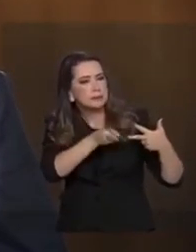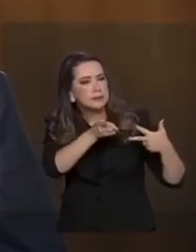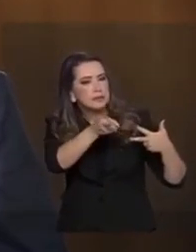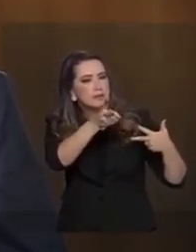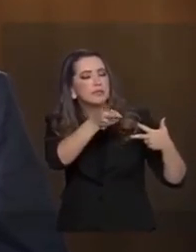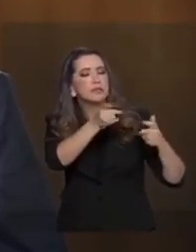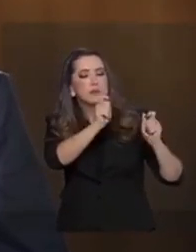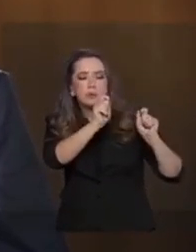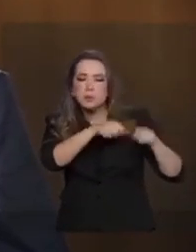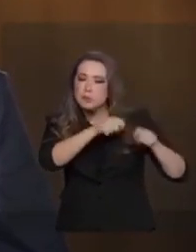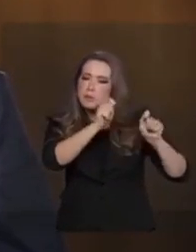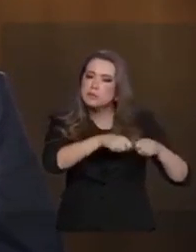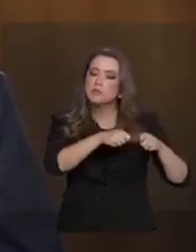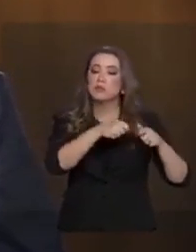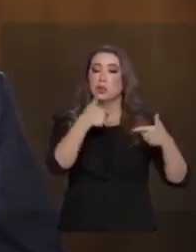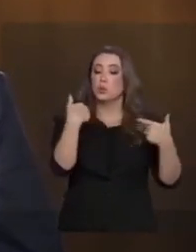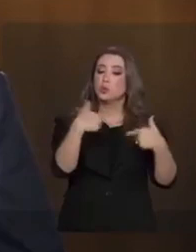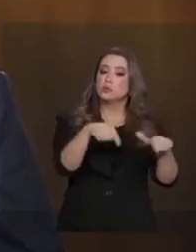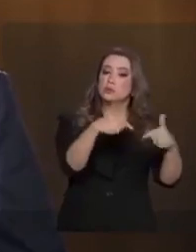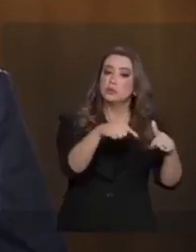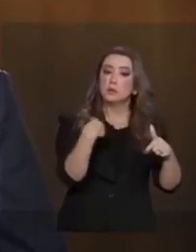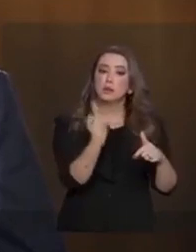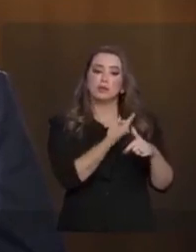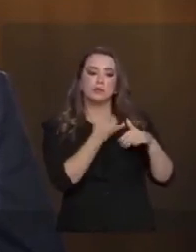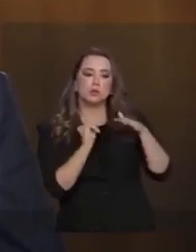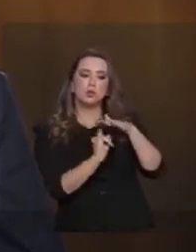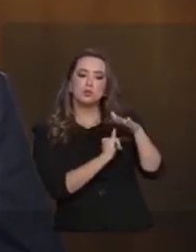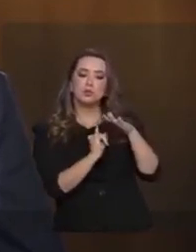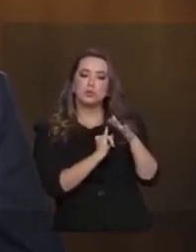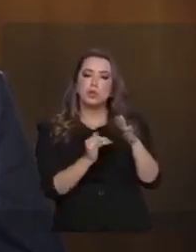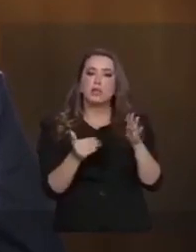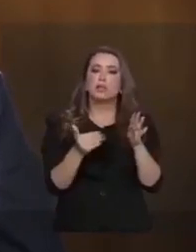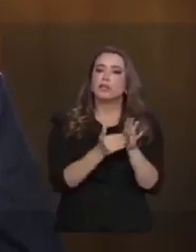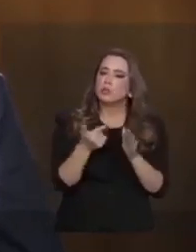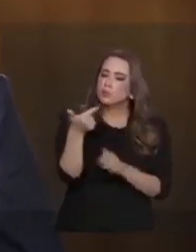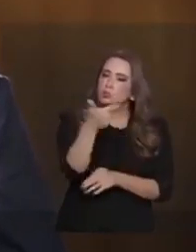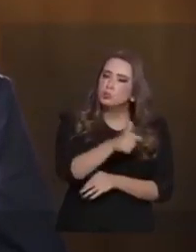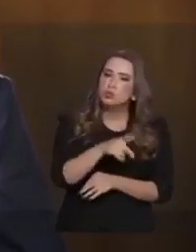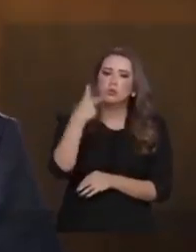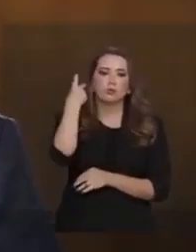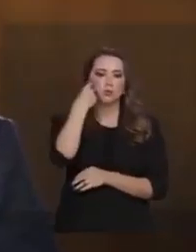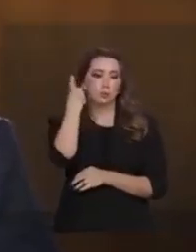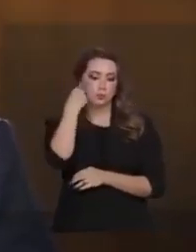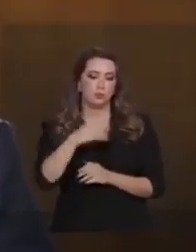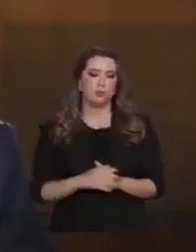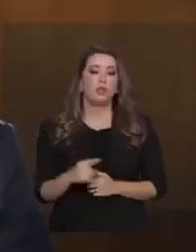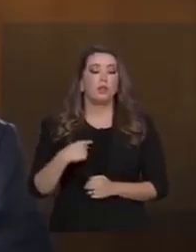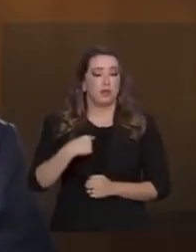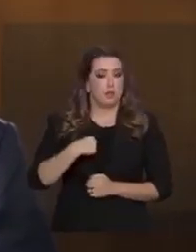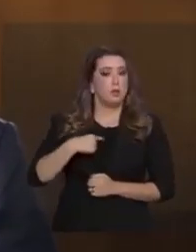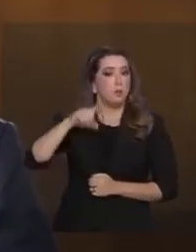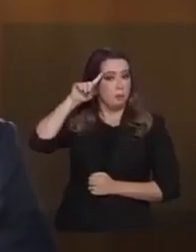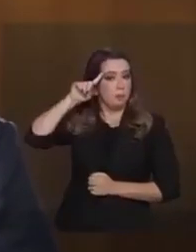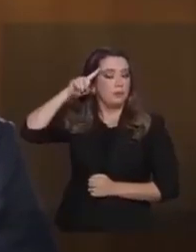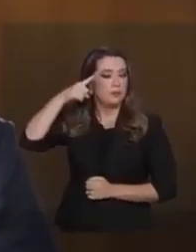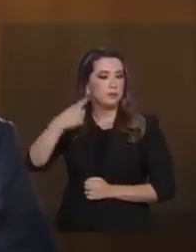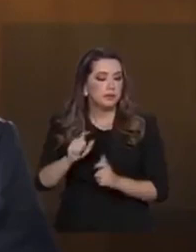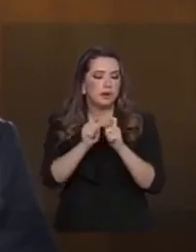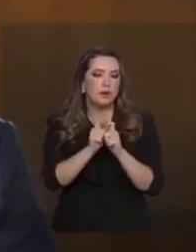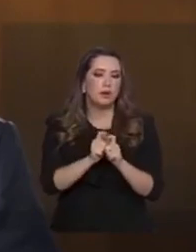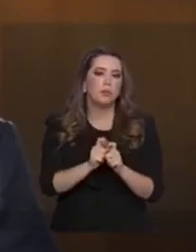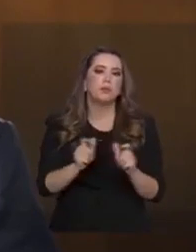o funcionamento das nossas instituições até o retorno à normalidade. Determinei ações que ampliam